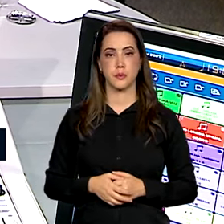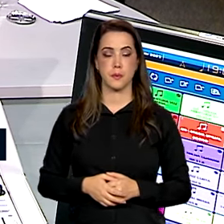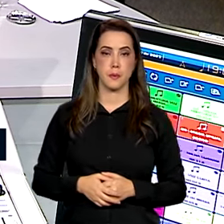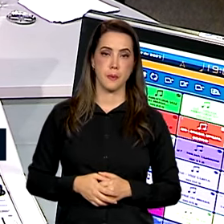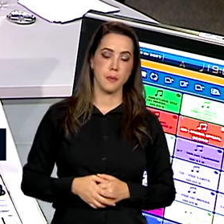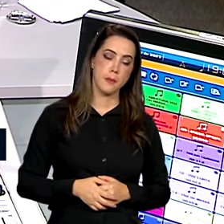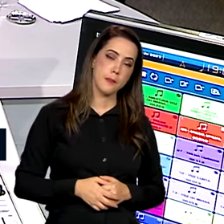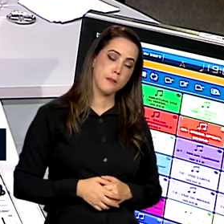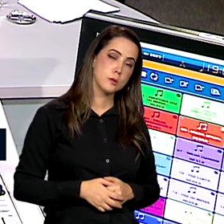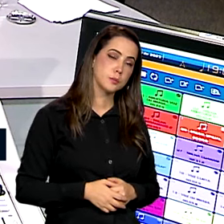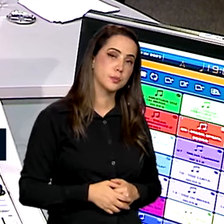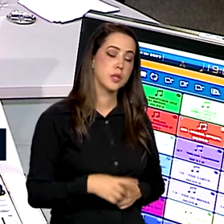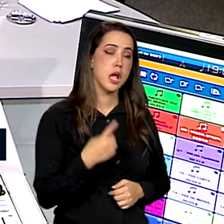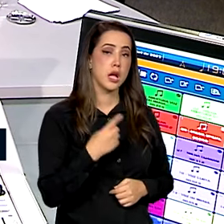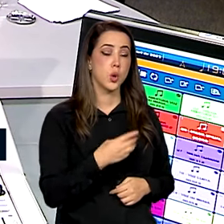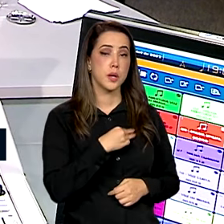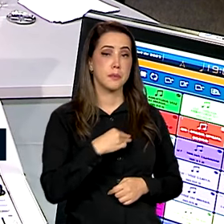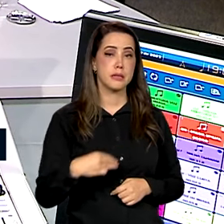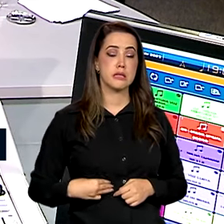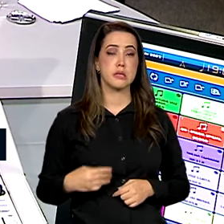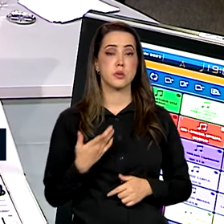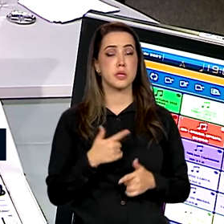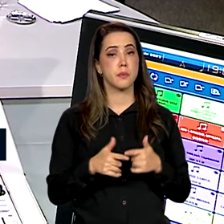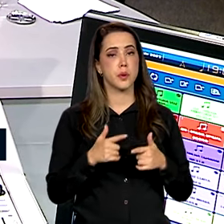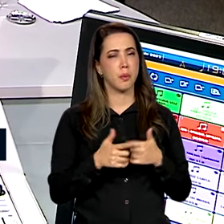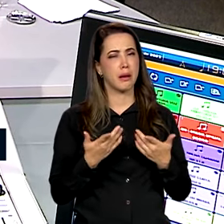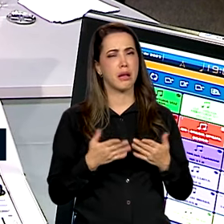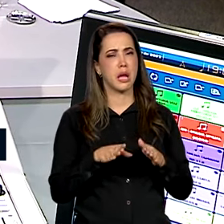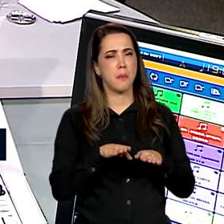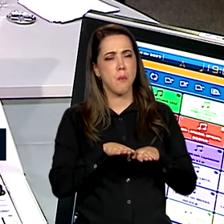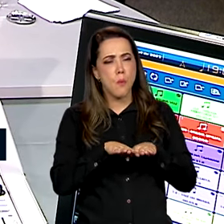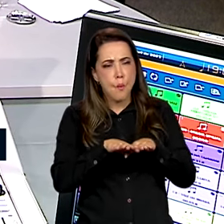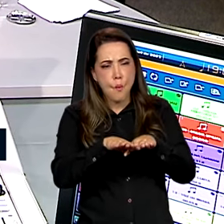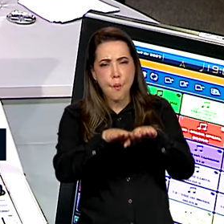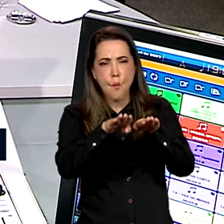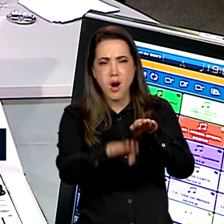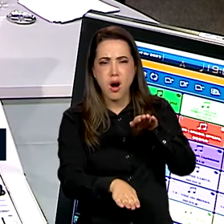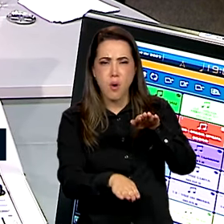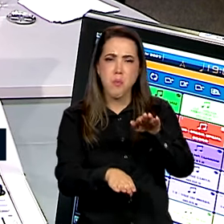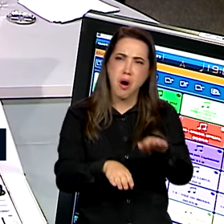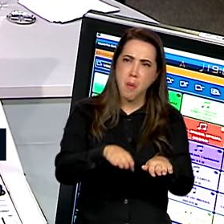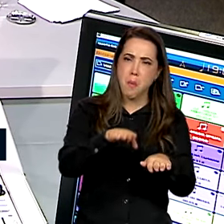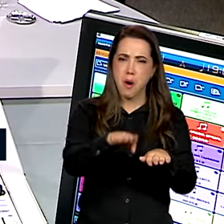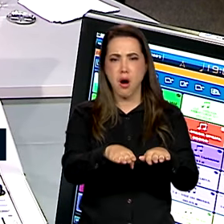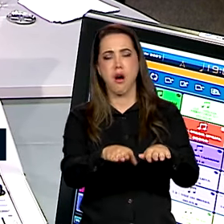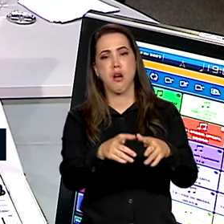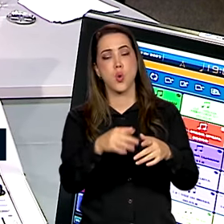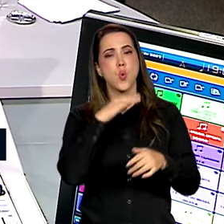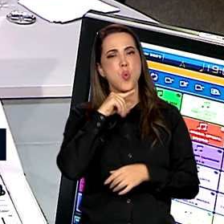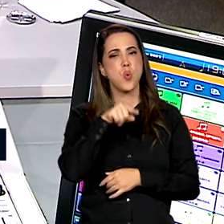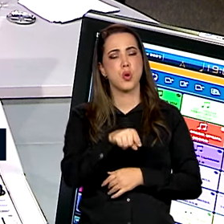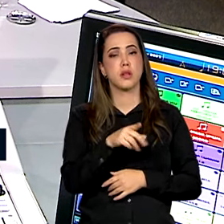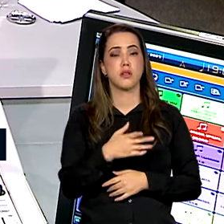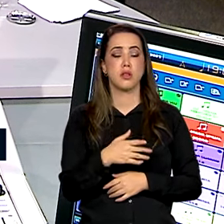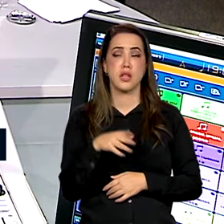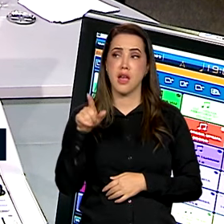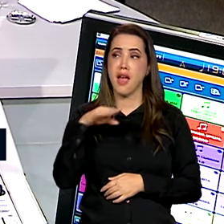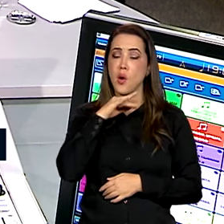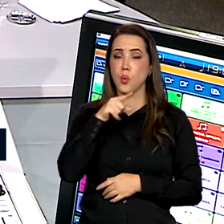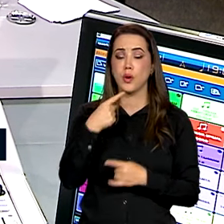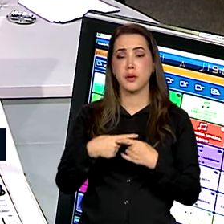essa situação que o senhor mencionou aí de uma rodovias em mal estado prejudica muito a questão do fluxo